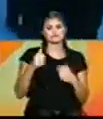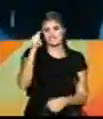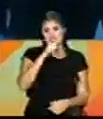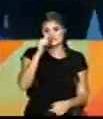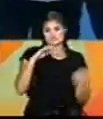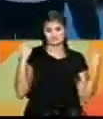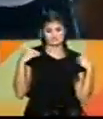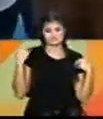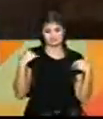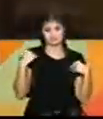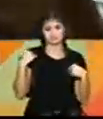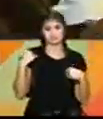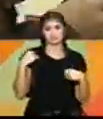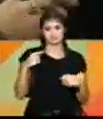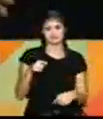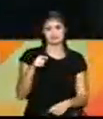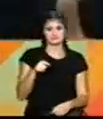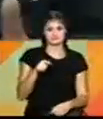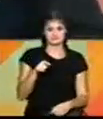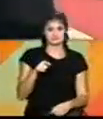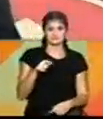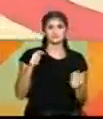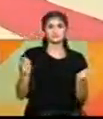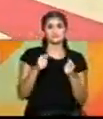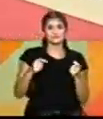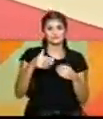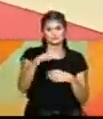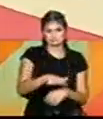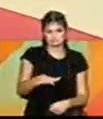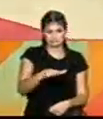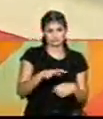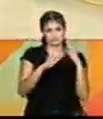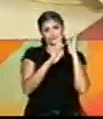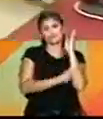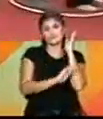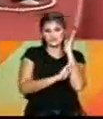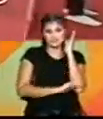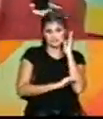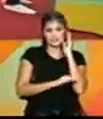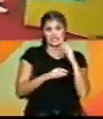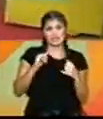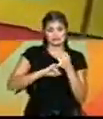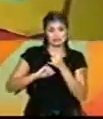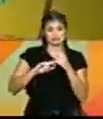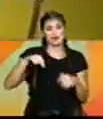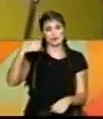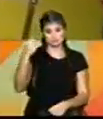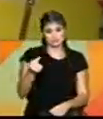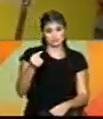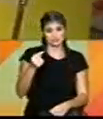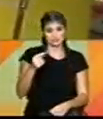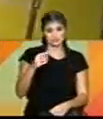atividade física, dadas nos promotores locais, que são juntas de freguesia e outras associações, aulas